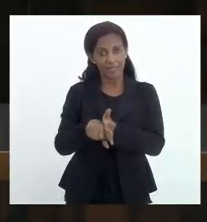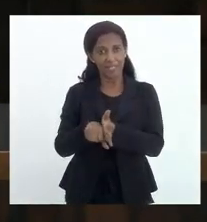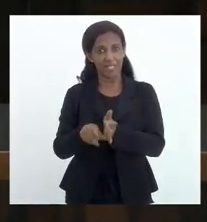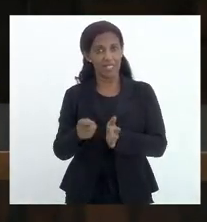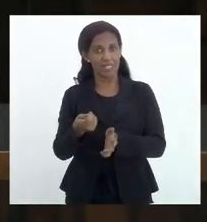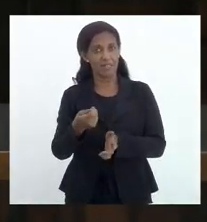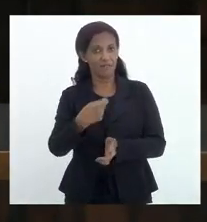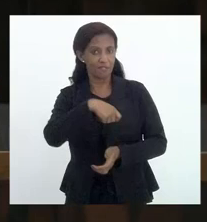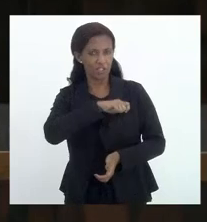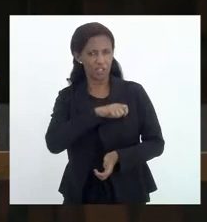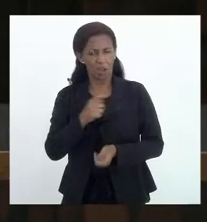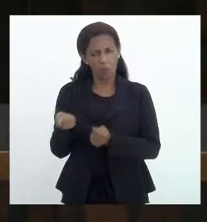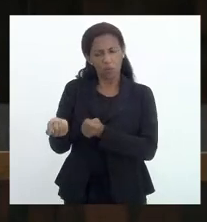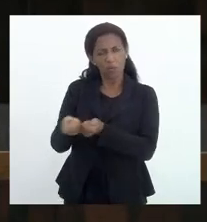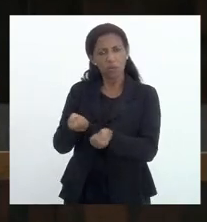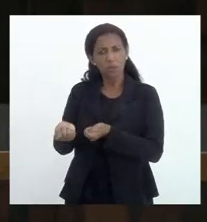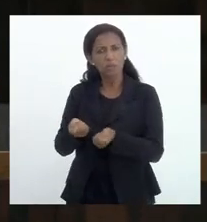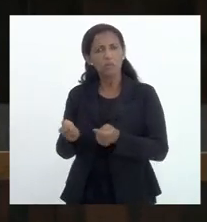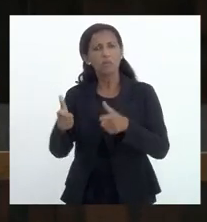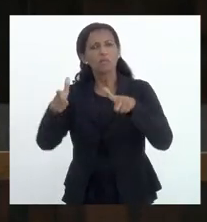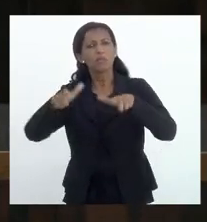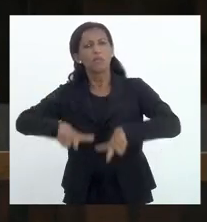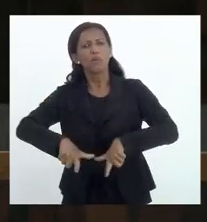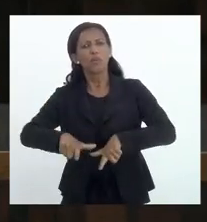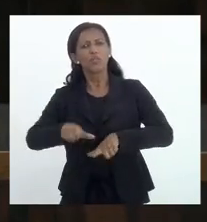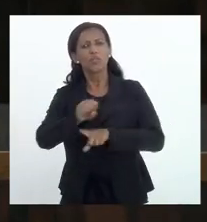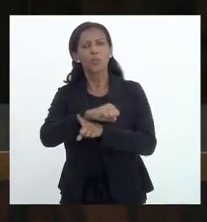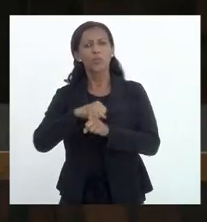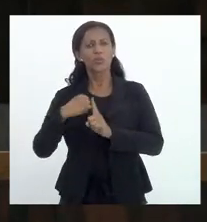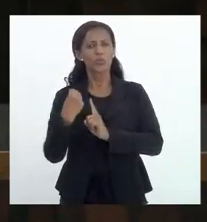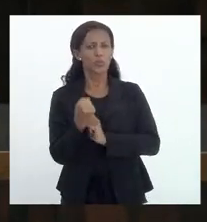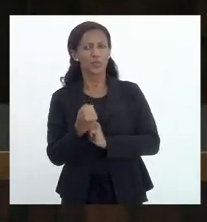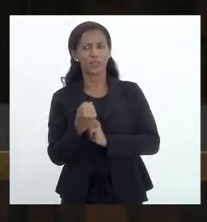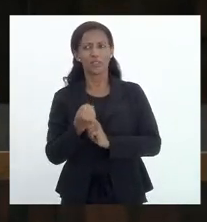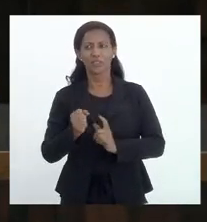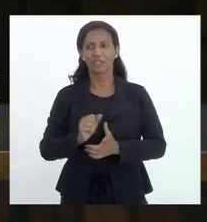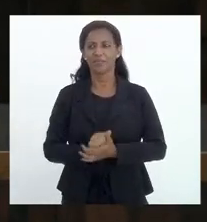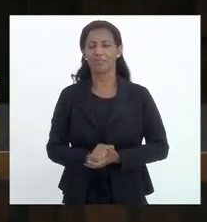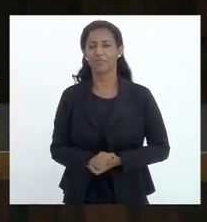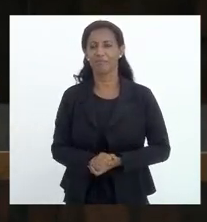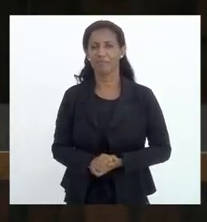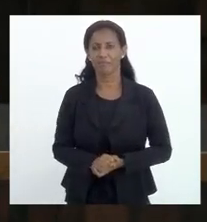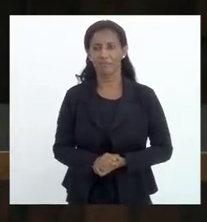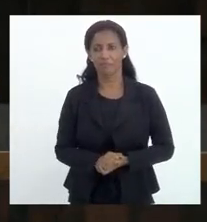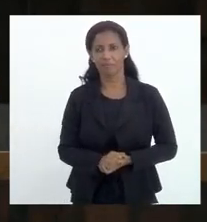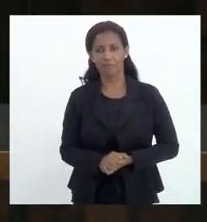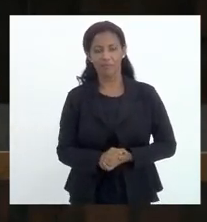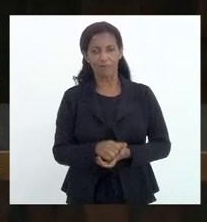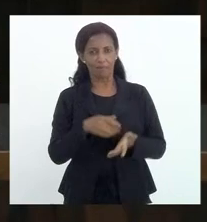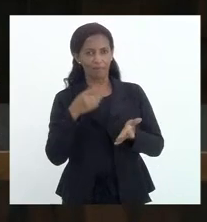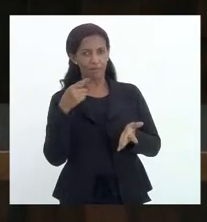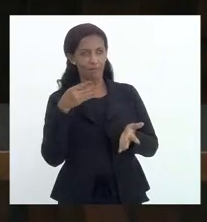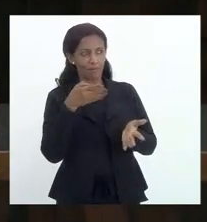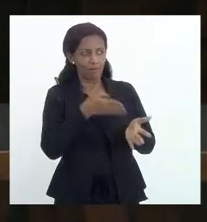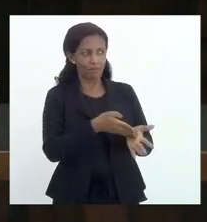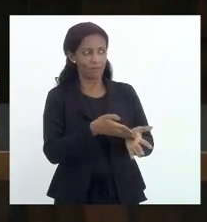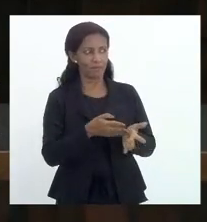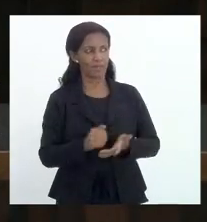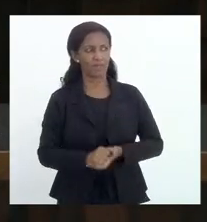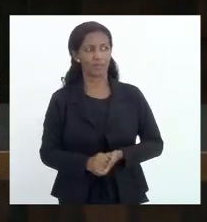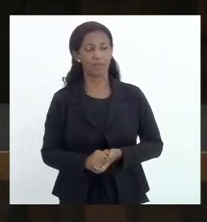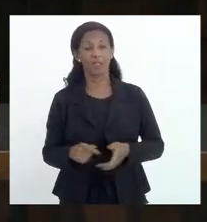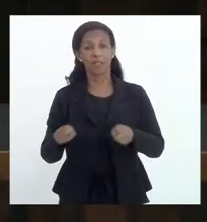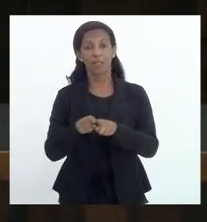meramente econômico, e onde é que está o social dentro desse regime de recuperação fiscal?